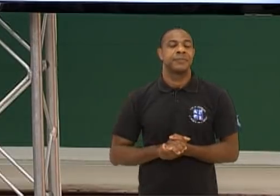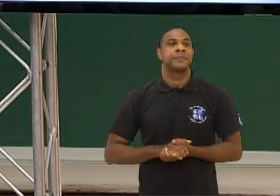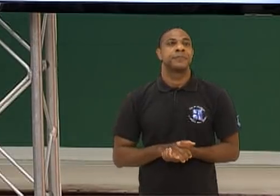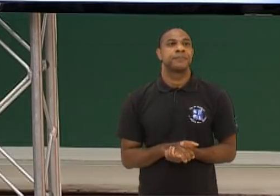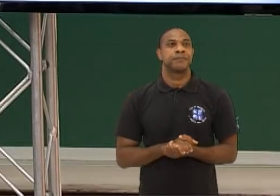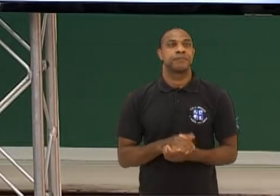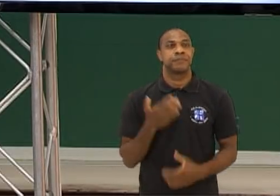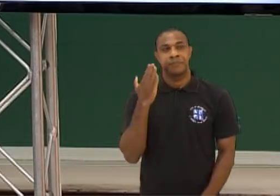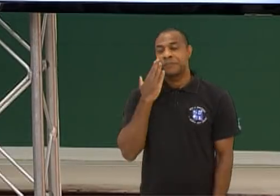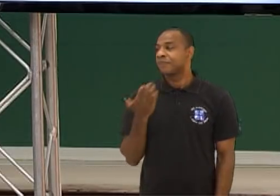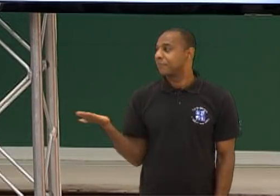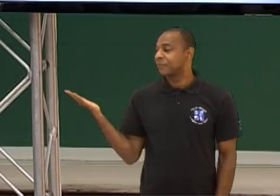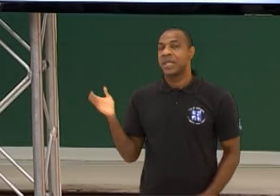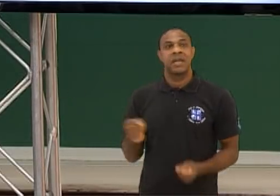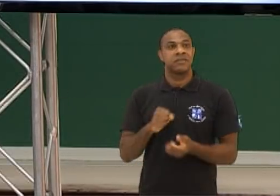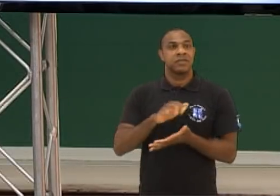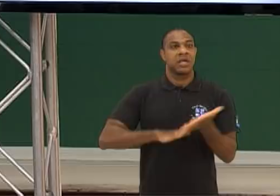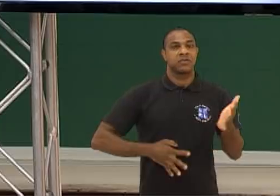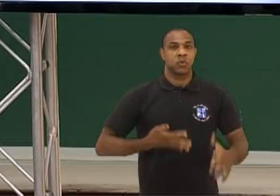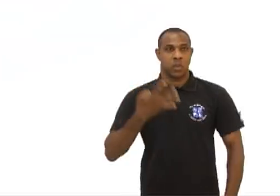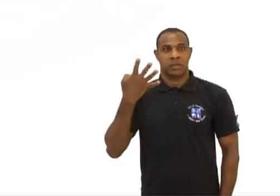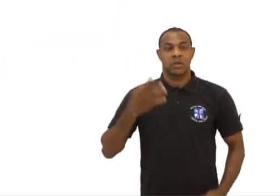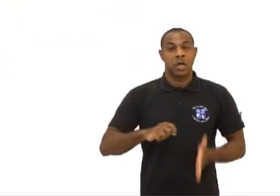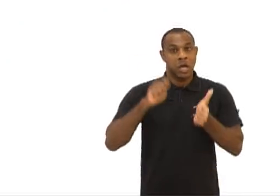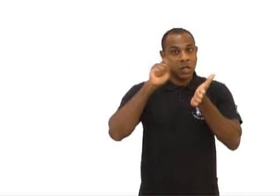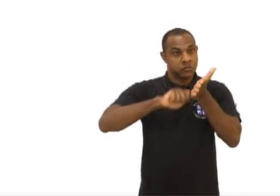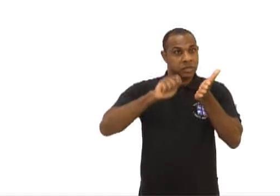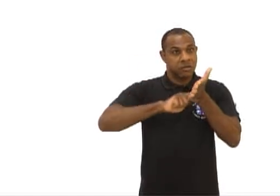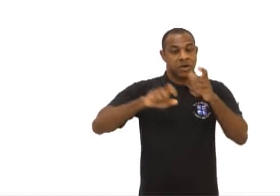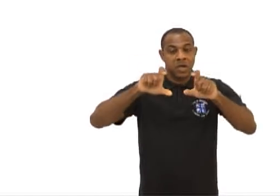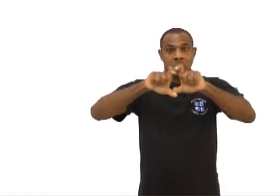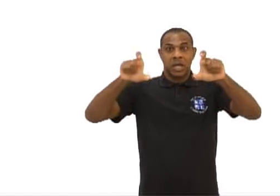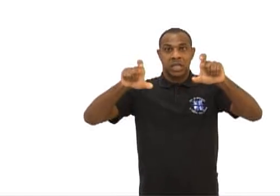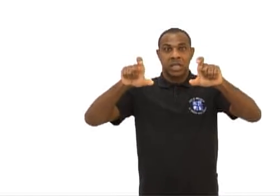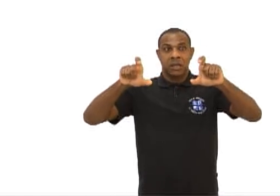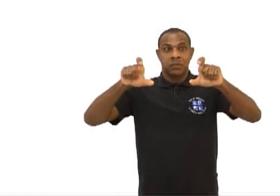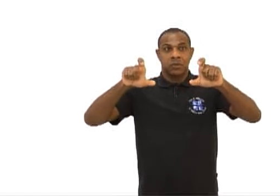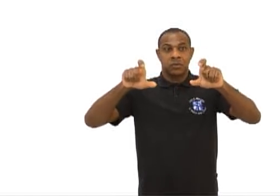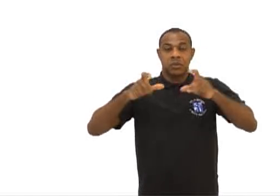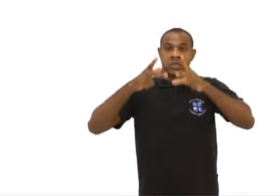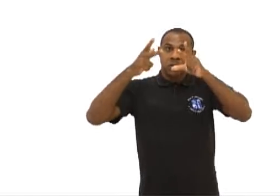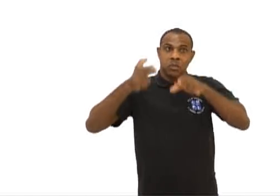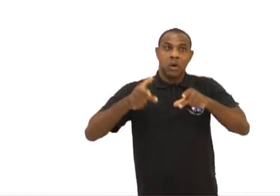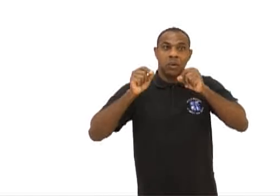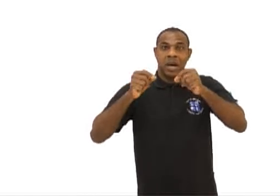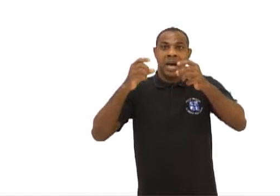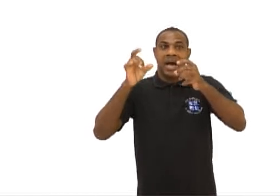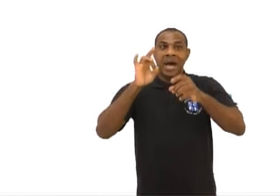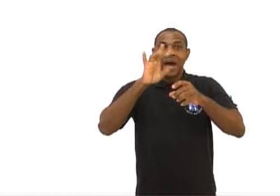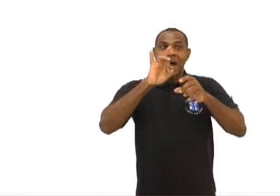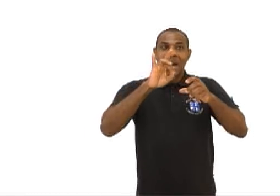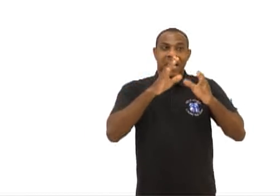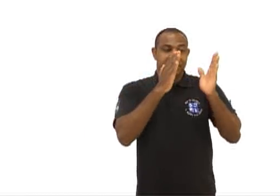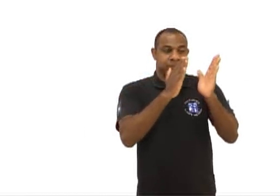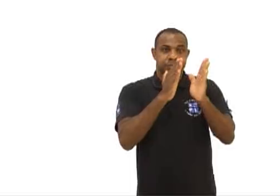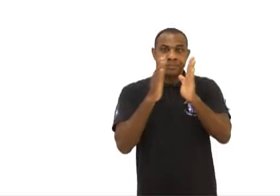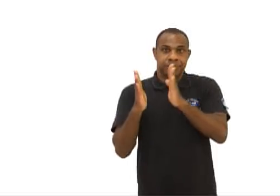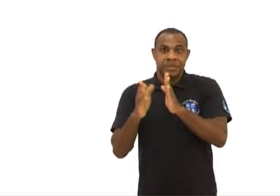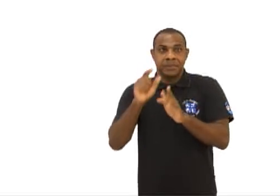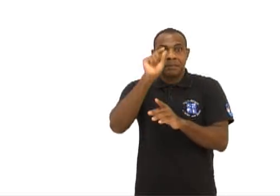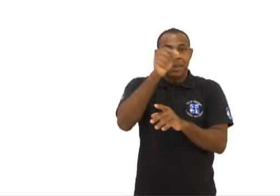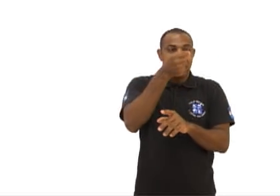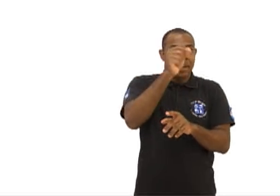grau. Exercício 4. Escreva a equação correspondente a cada sentença e marque com